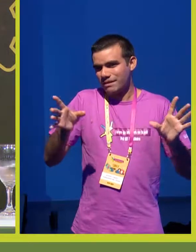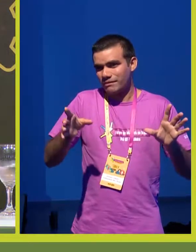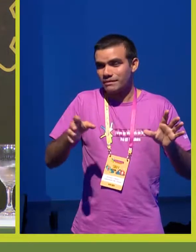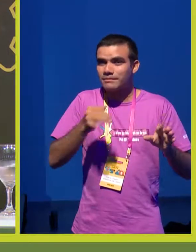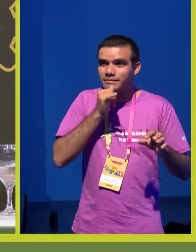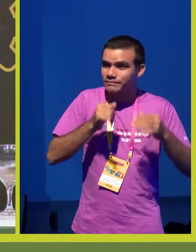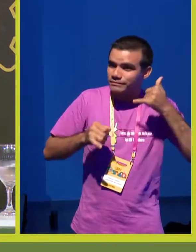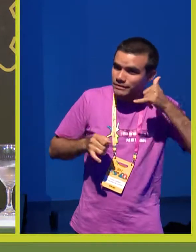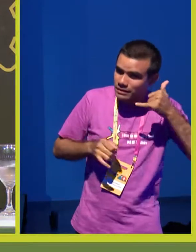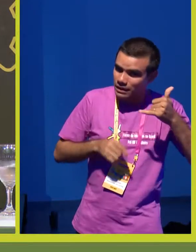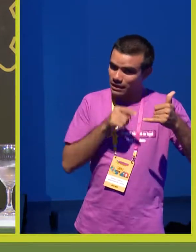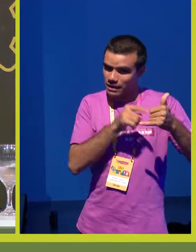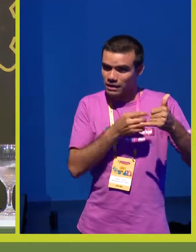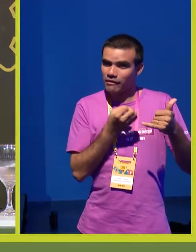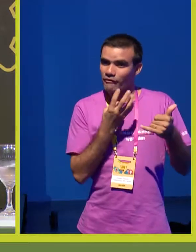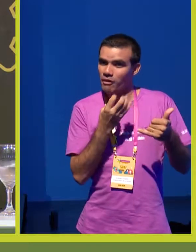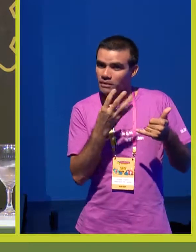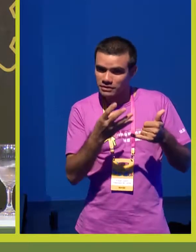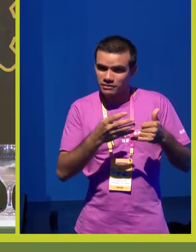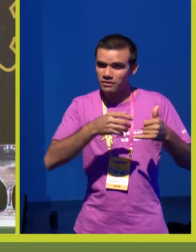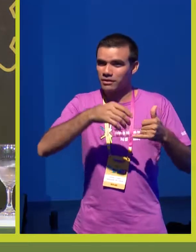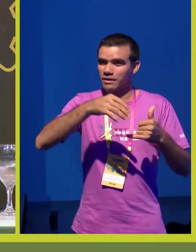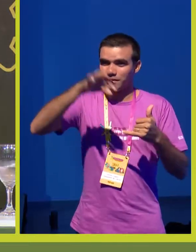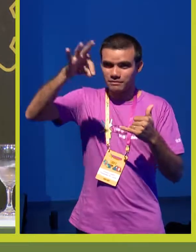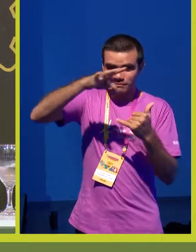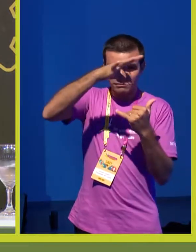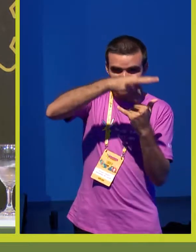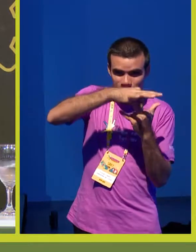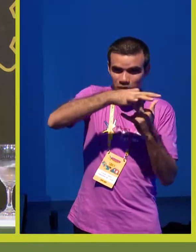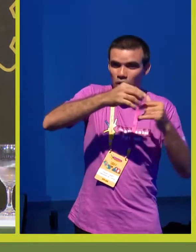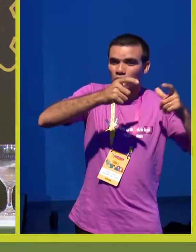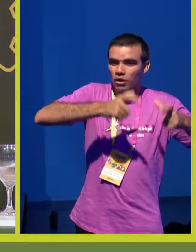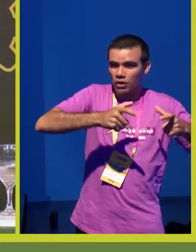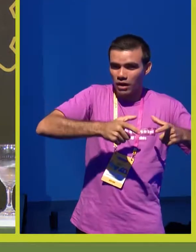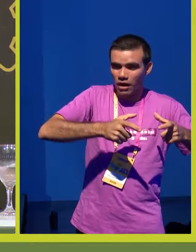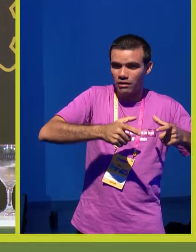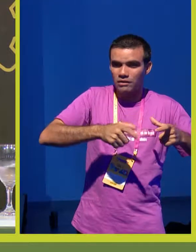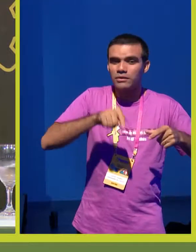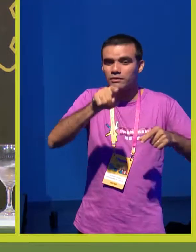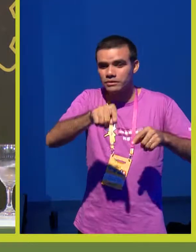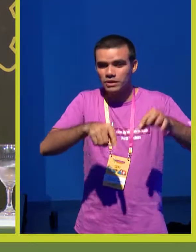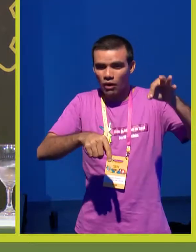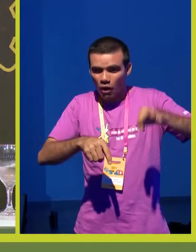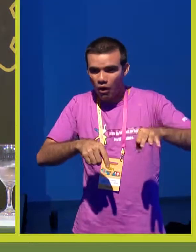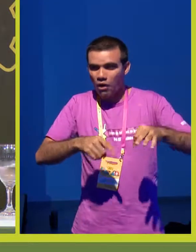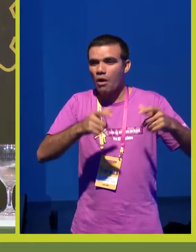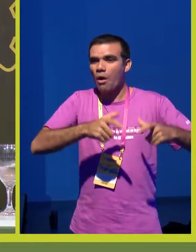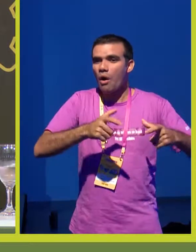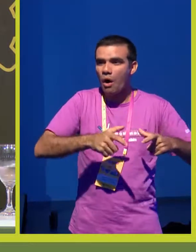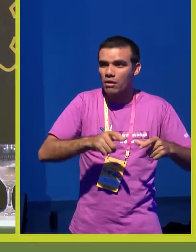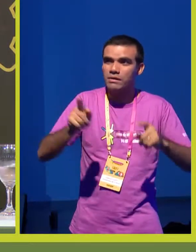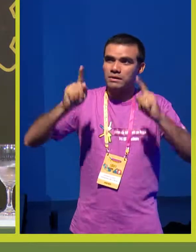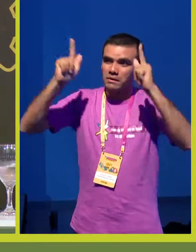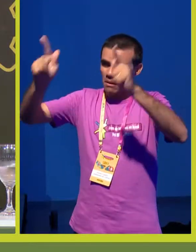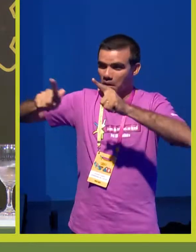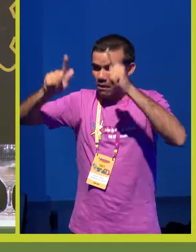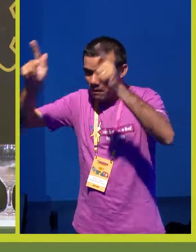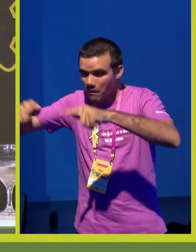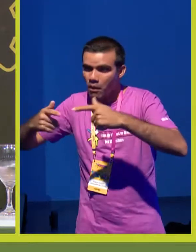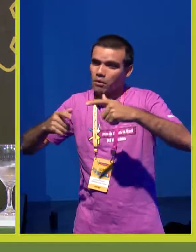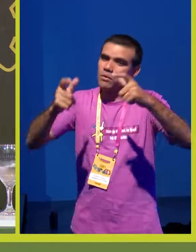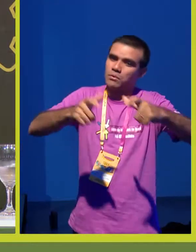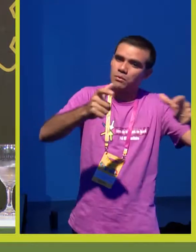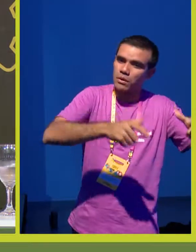seu celular tem informações de geolocalização sobre você que poderiam dizer onde você está, por exemplo, num protesto ou em outros